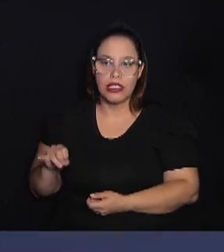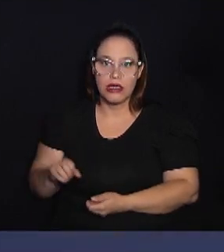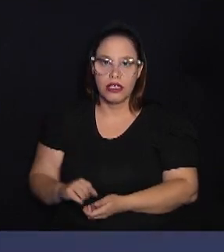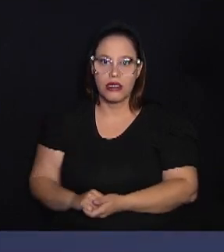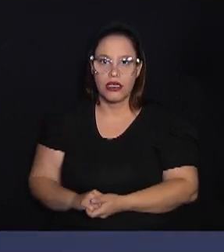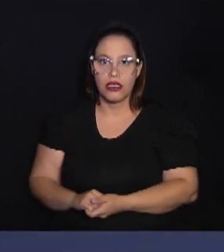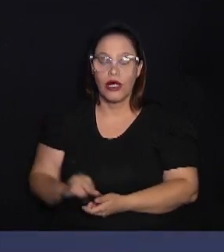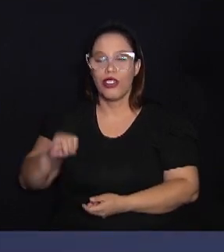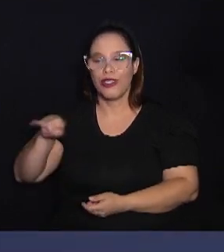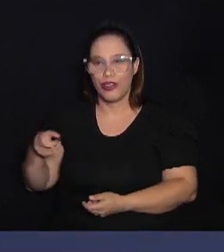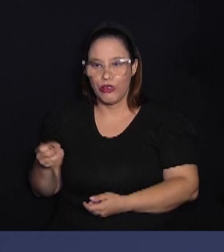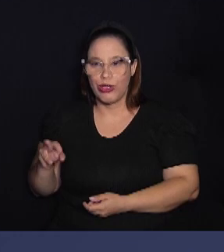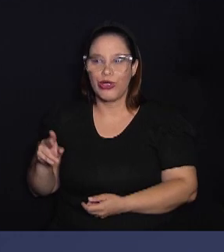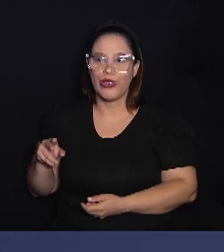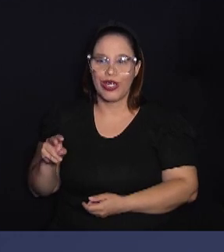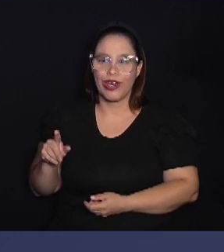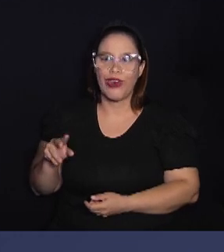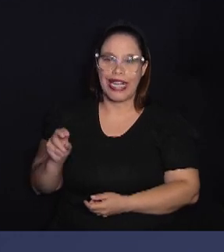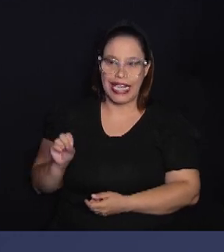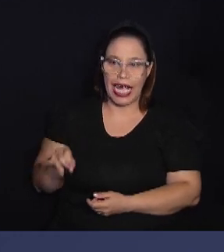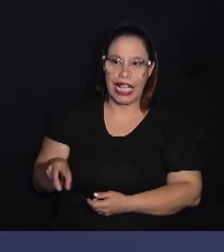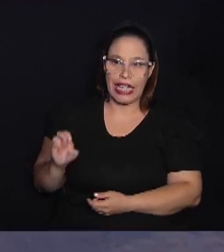e Jonas Donizete.